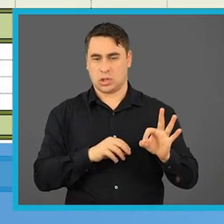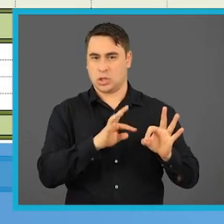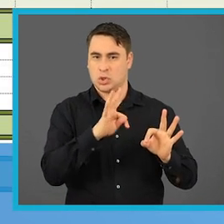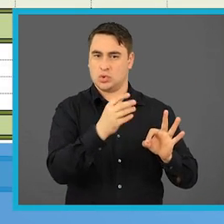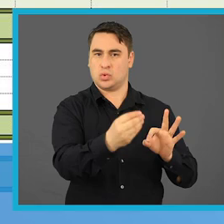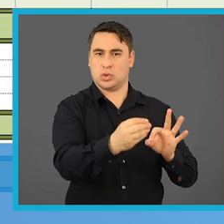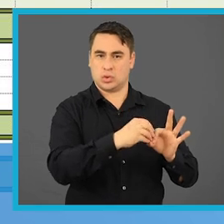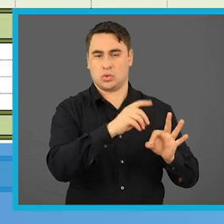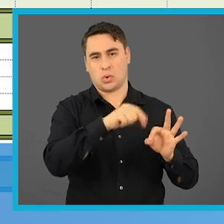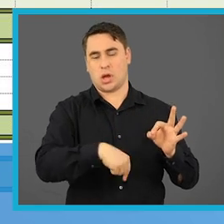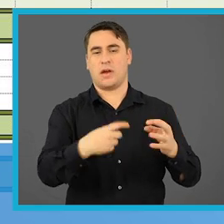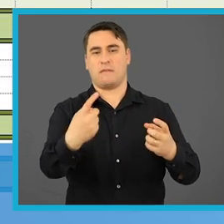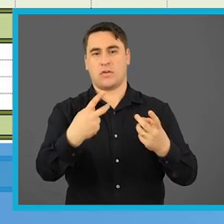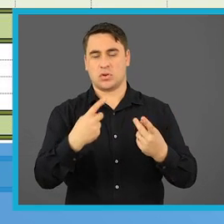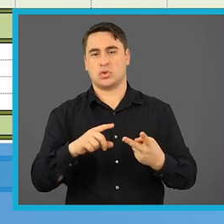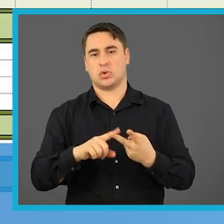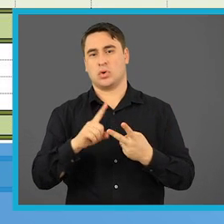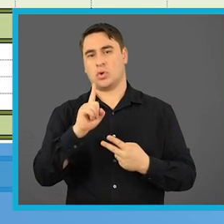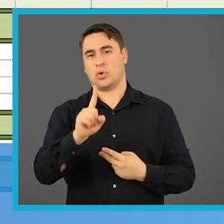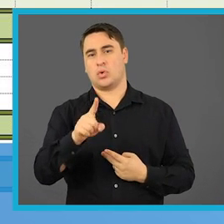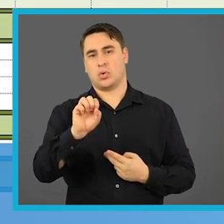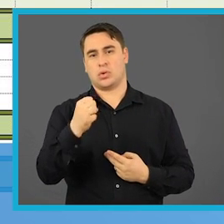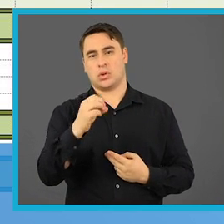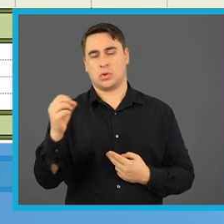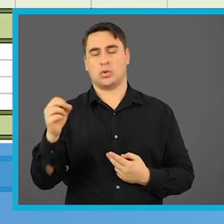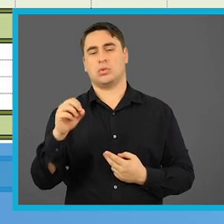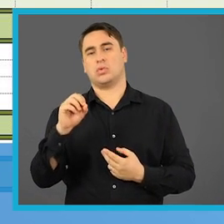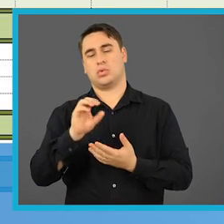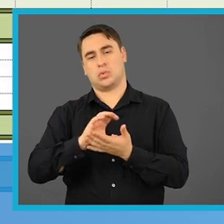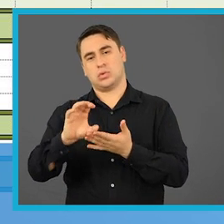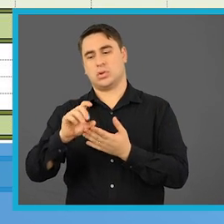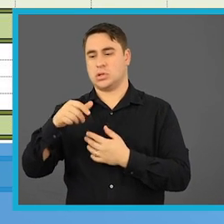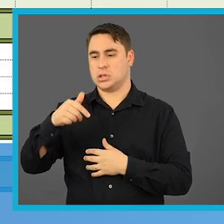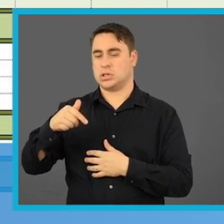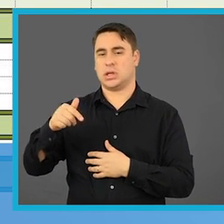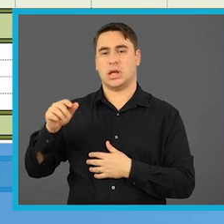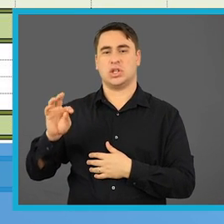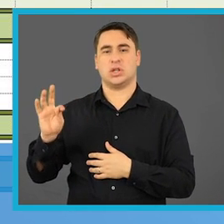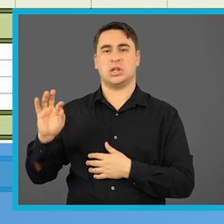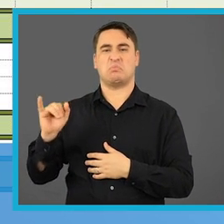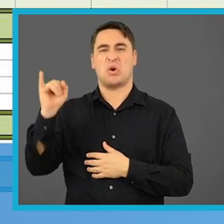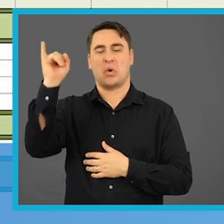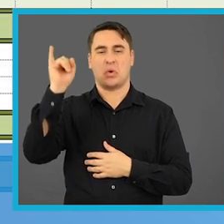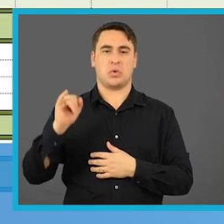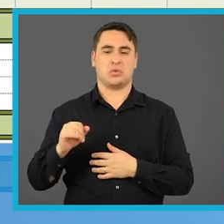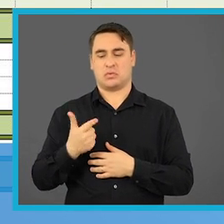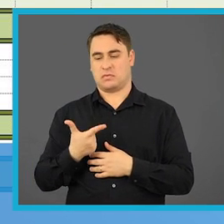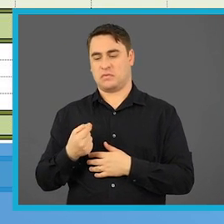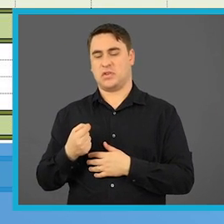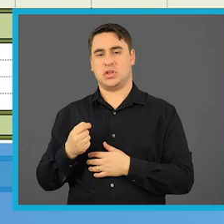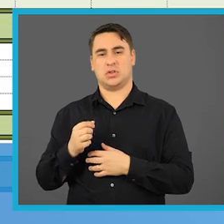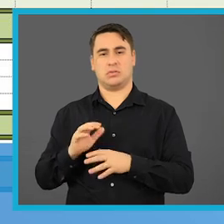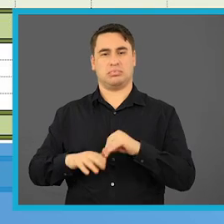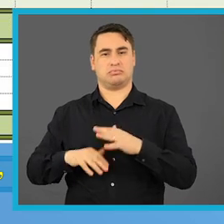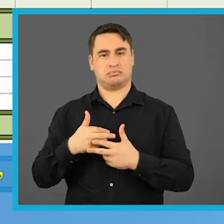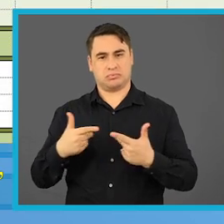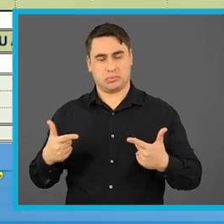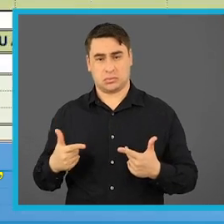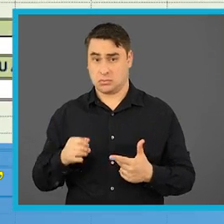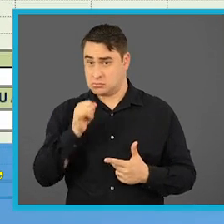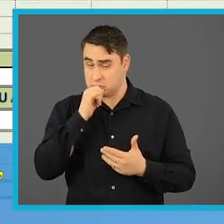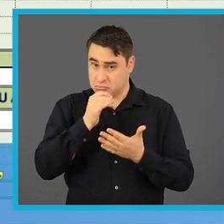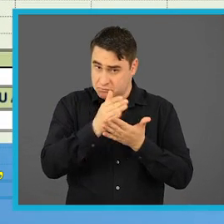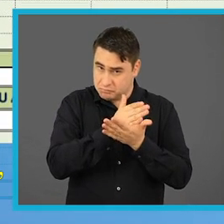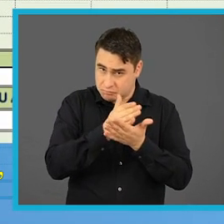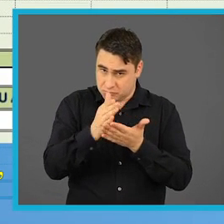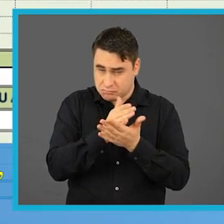52% de tudo que entrou foi para fornecedor, 1,88% para comissão, 7% para tributos, 20% para operacionais. Quando